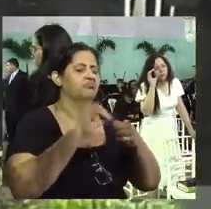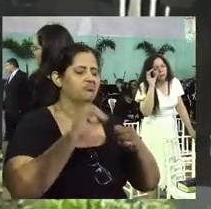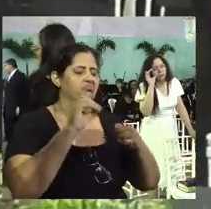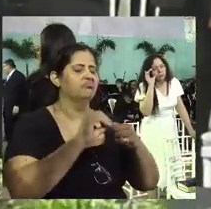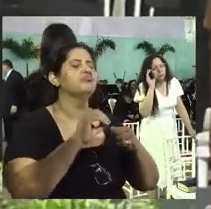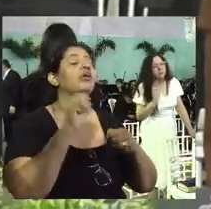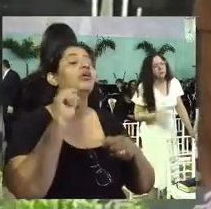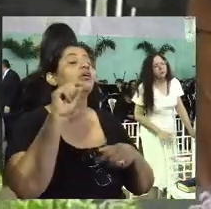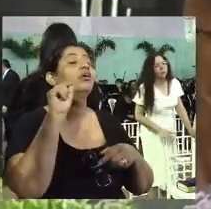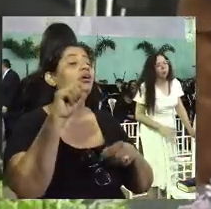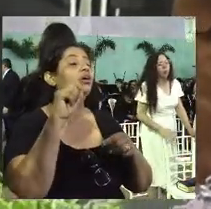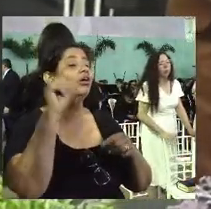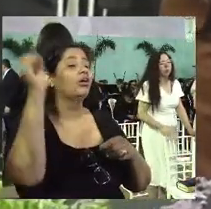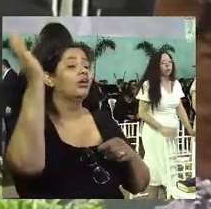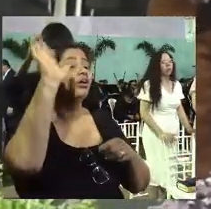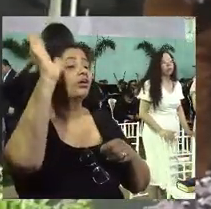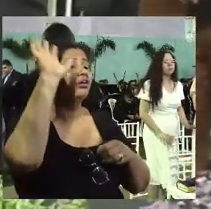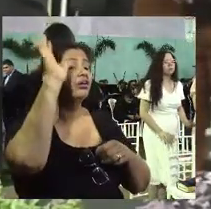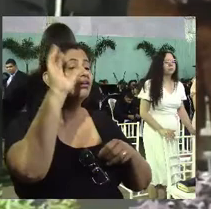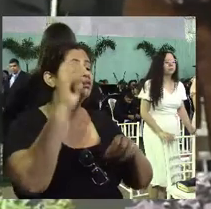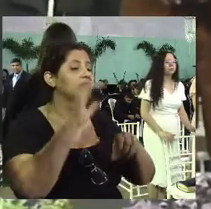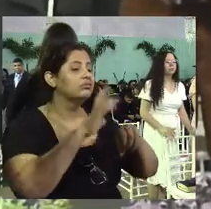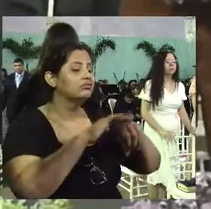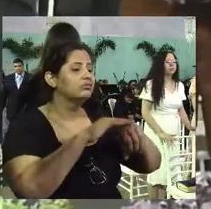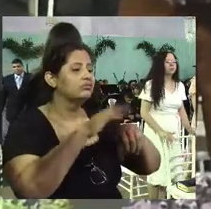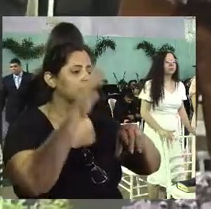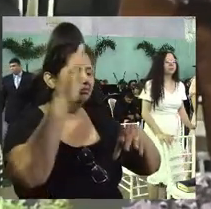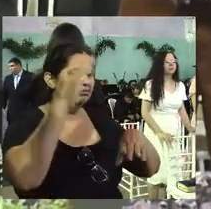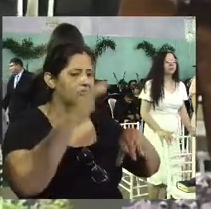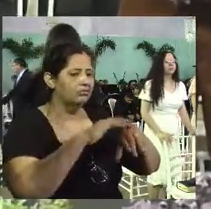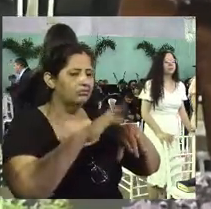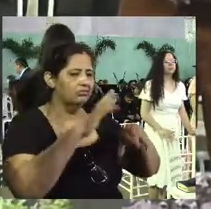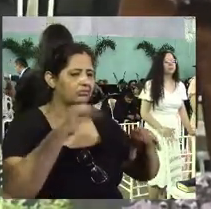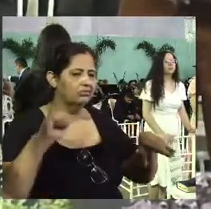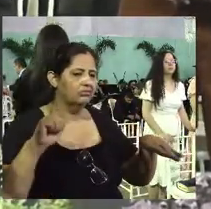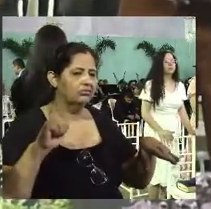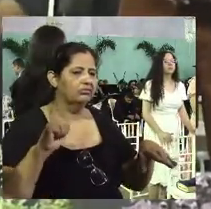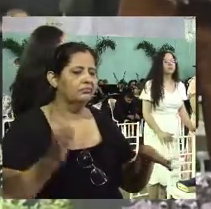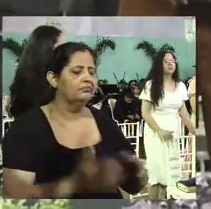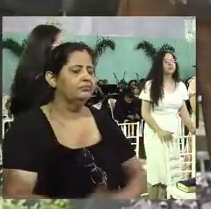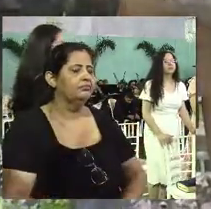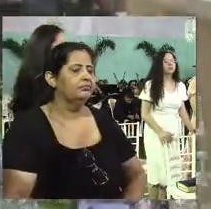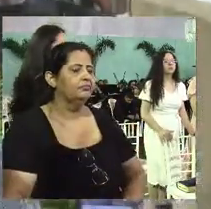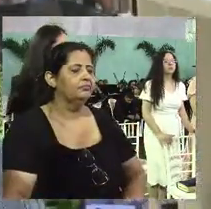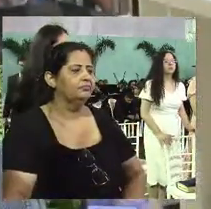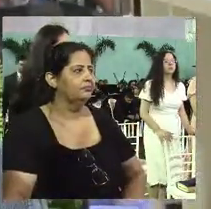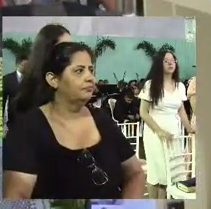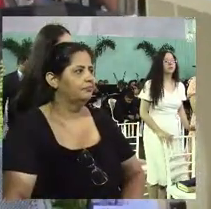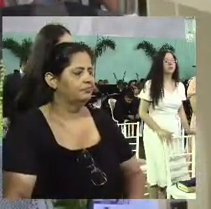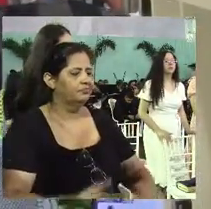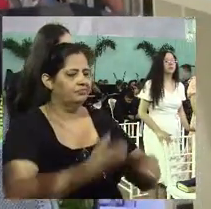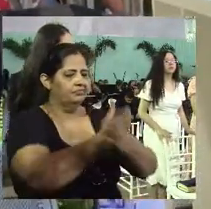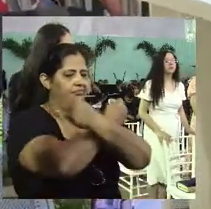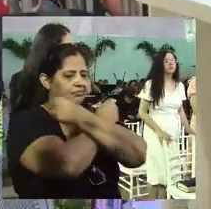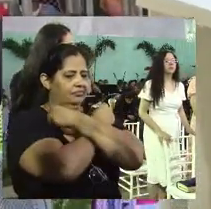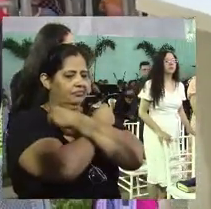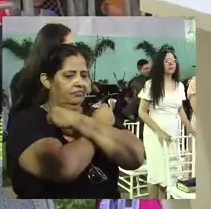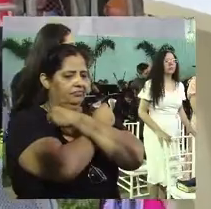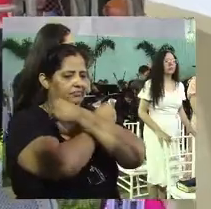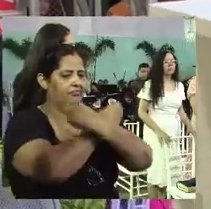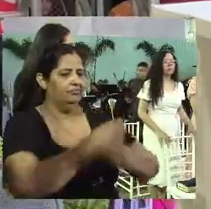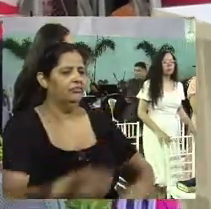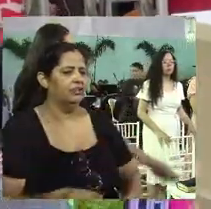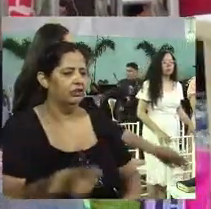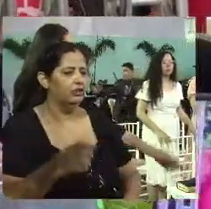balança a mãozinha por favor isso balança a mão Olhe isso Sobe aqui só para mim lhe dar um abraço aqui em cima